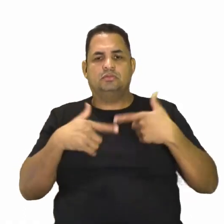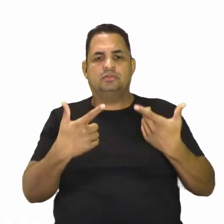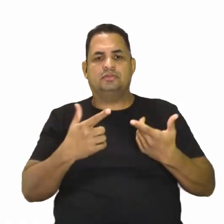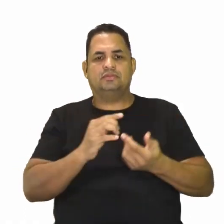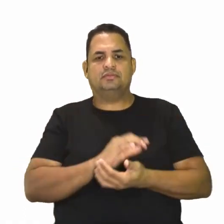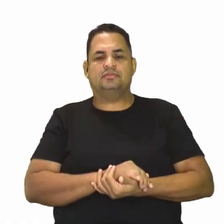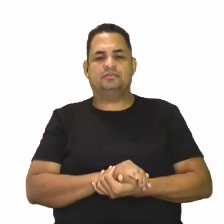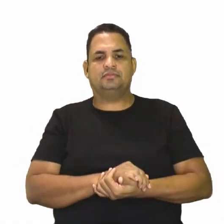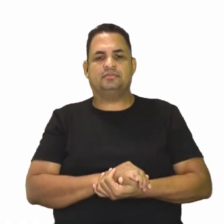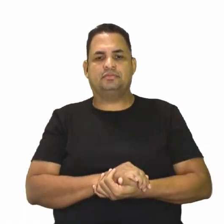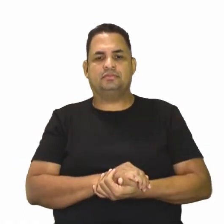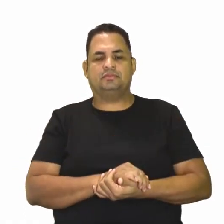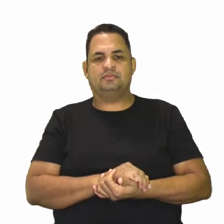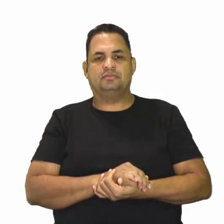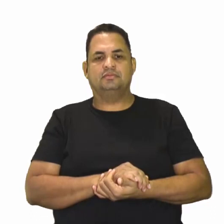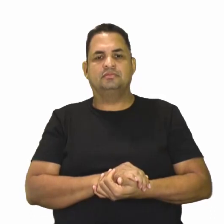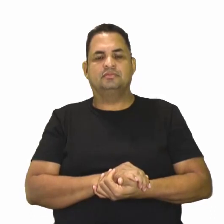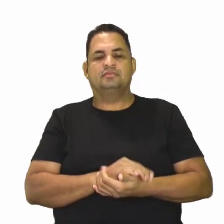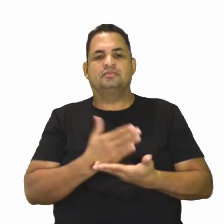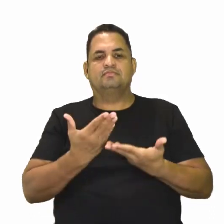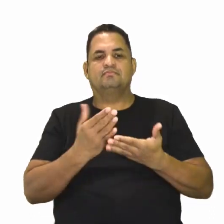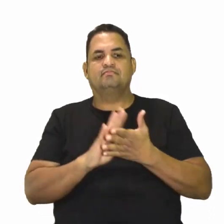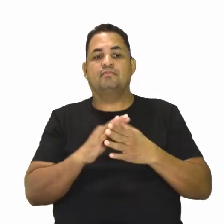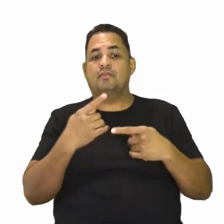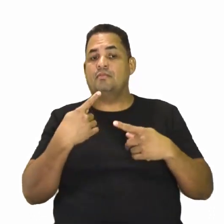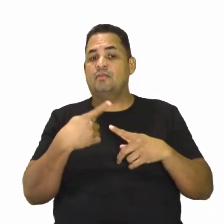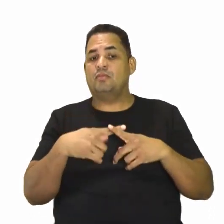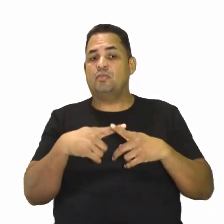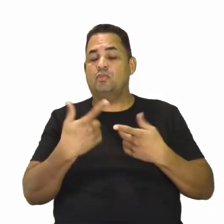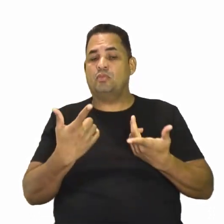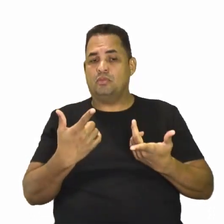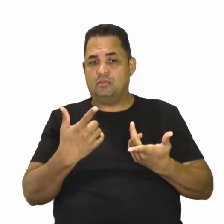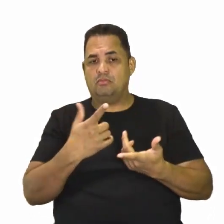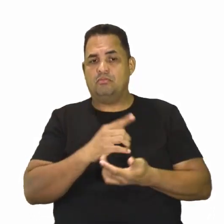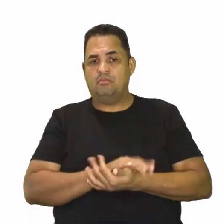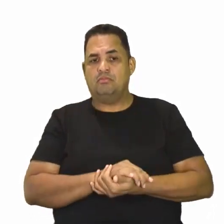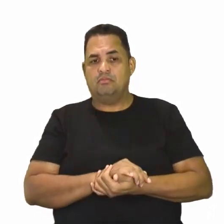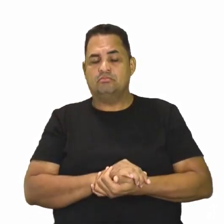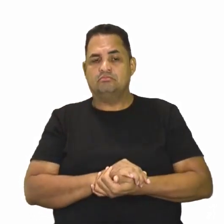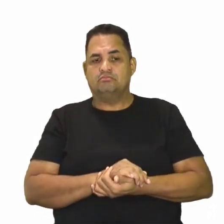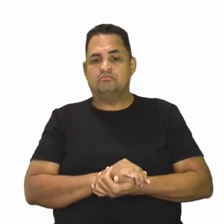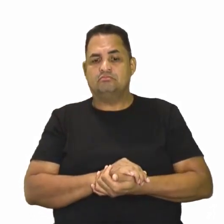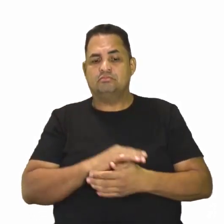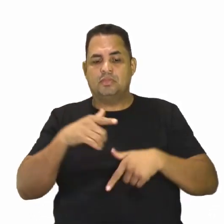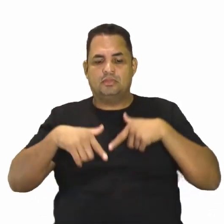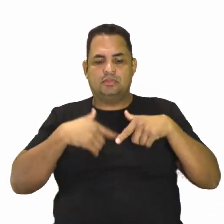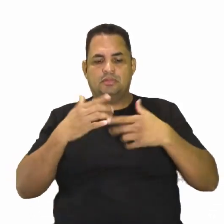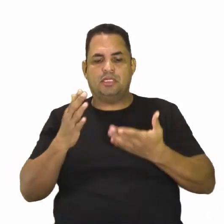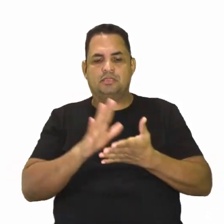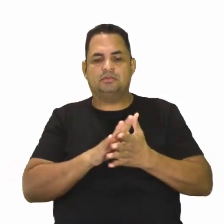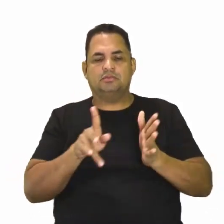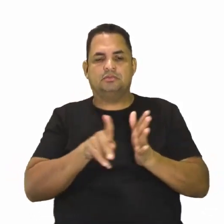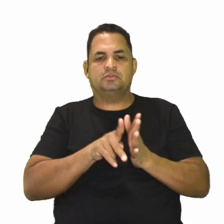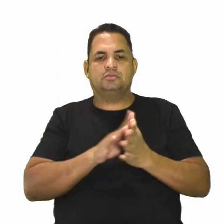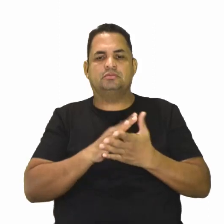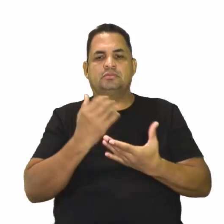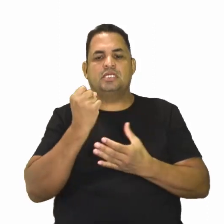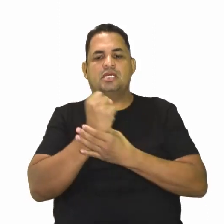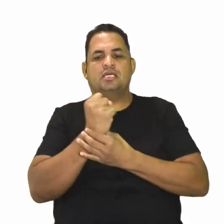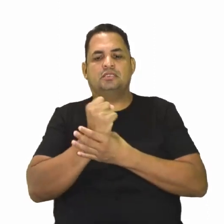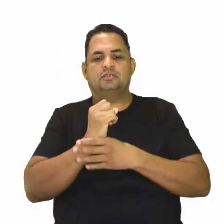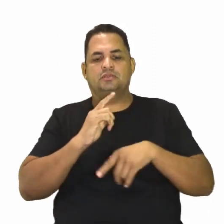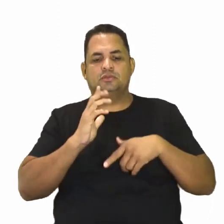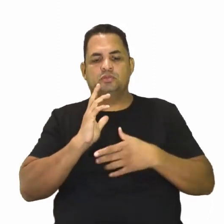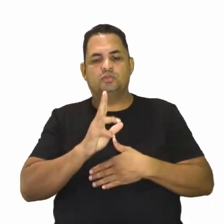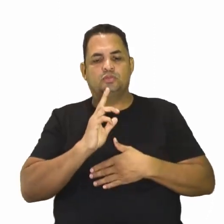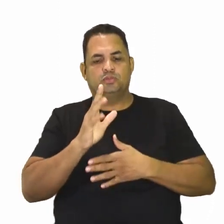vai ser um custo um pouco elevado, porque é uma mão de obra especializada, não é? Mas assim também você vai ter como garantir o ano todo o